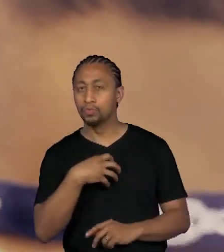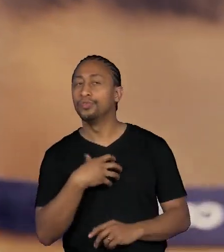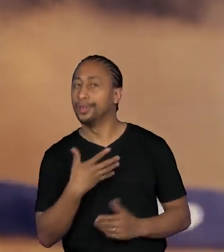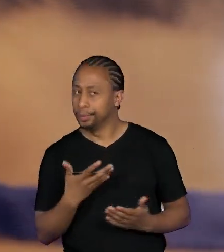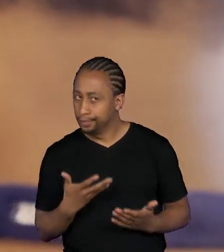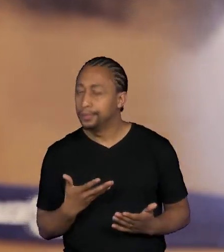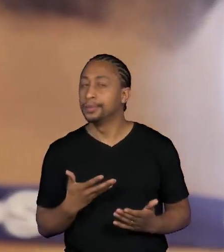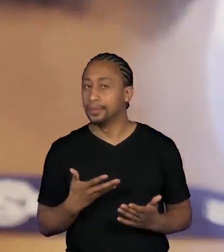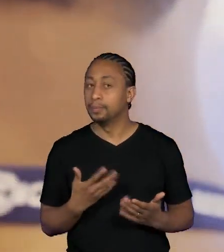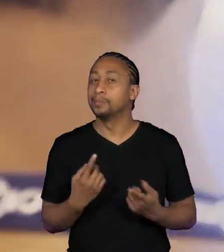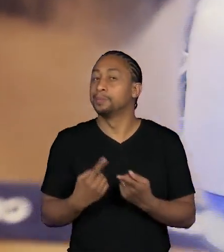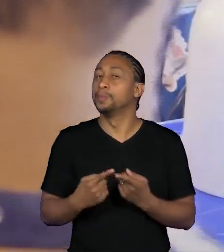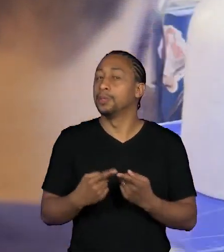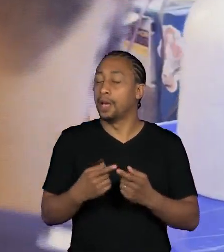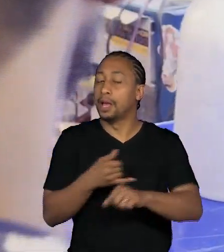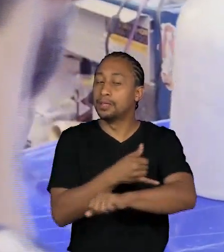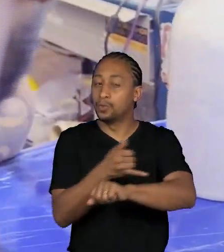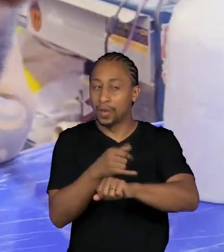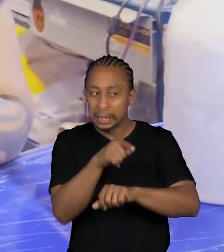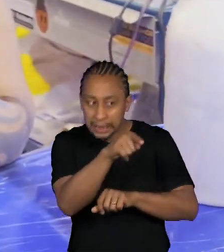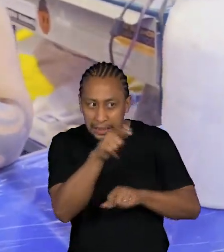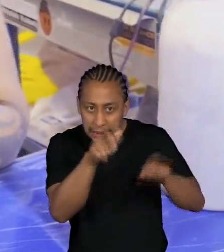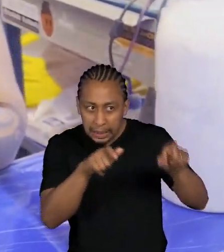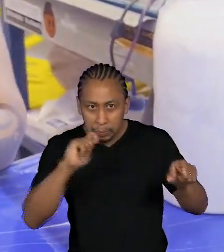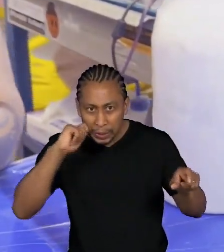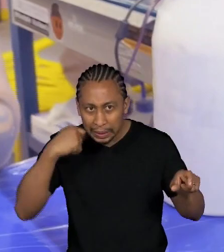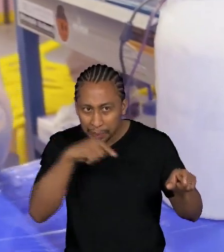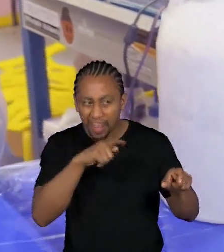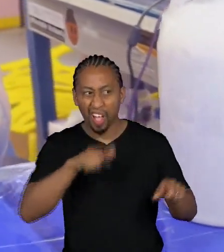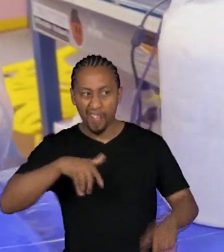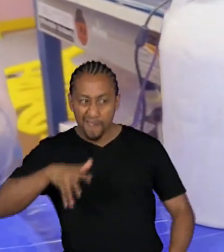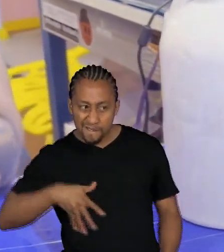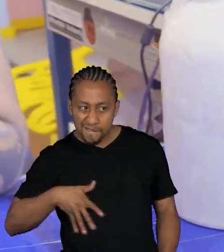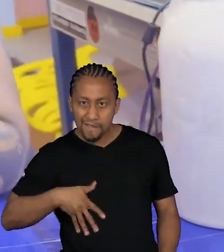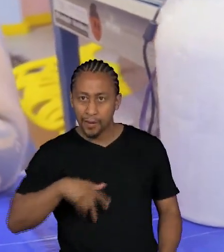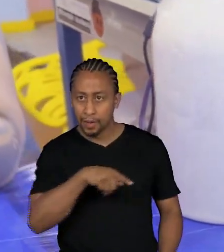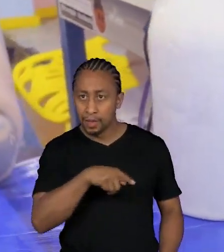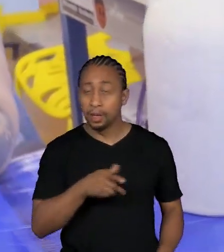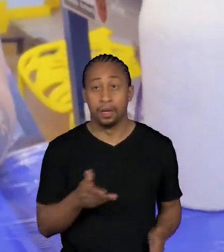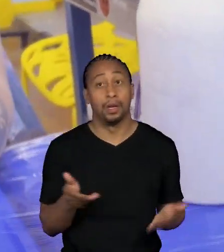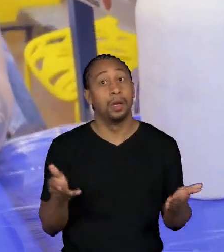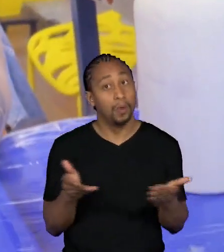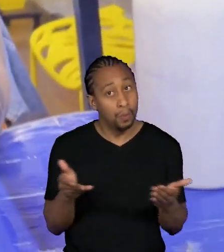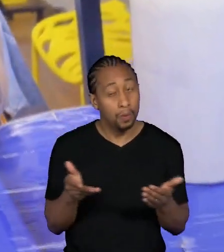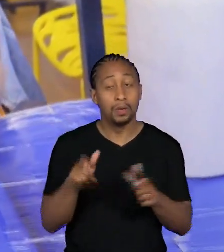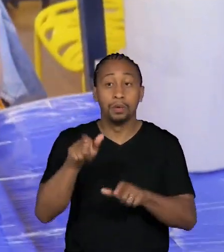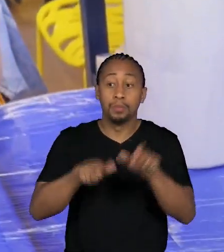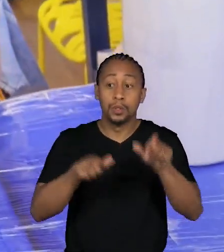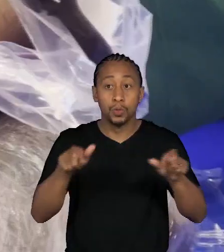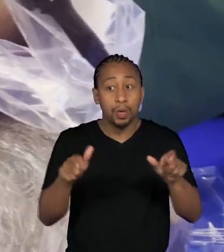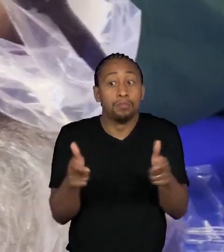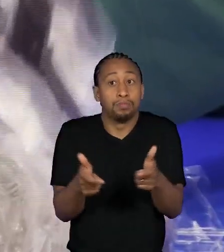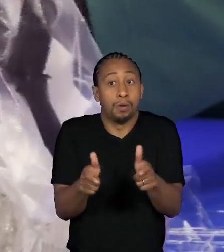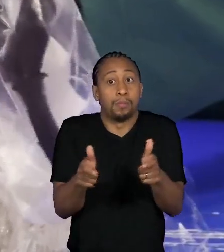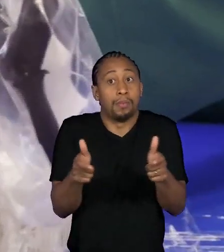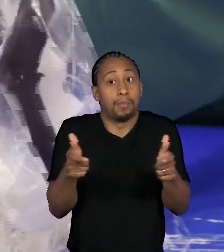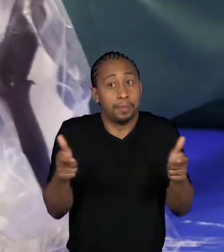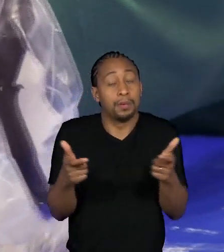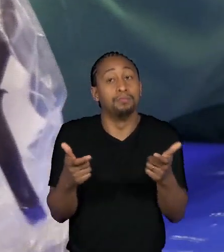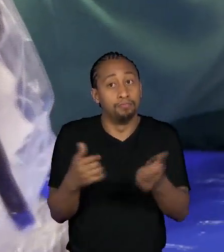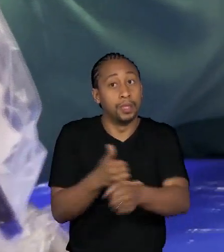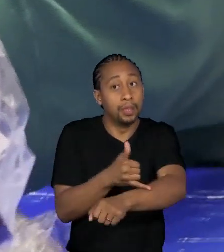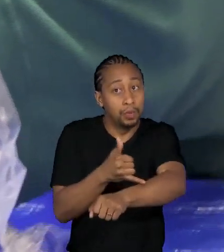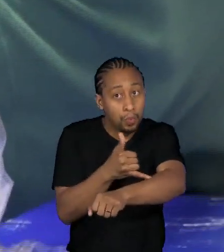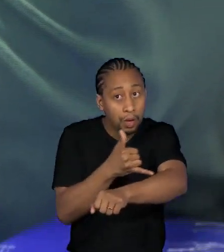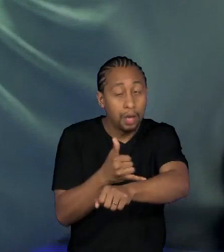Primeiro, porque a tatuagem ela é marginalizada, né? Agora que a gente está começando a ver um pouco mais, né, de pessoas tatuadas, tem uma aceitação